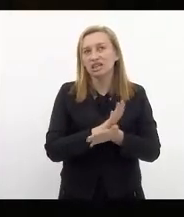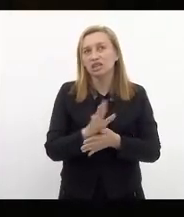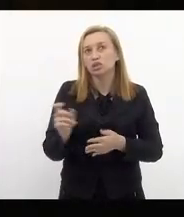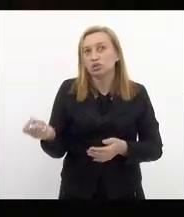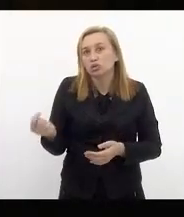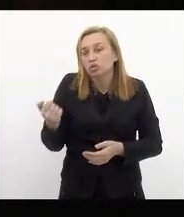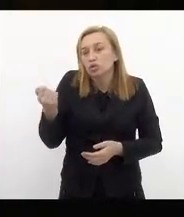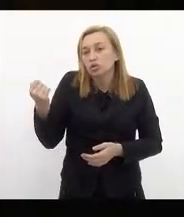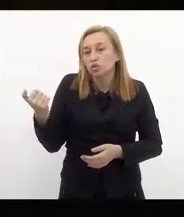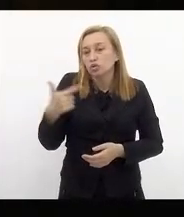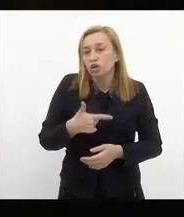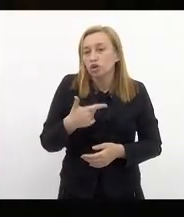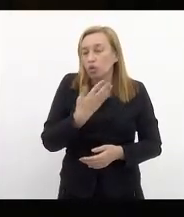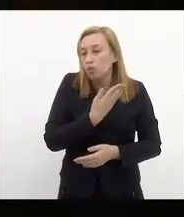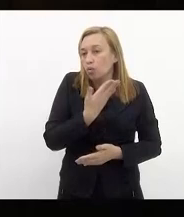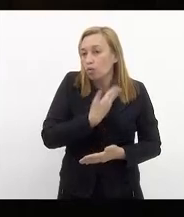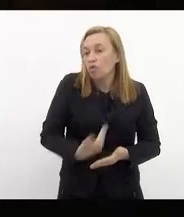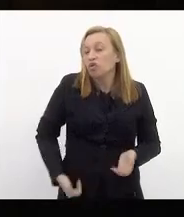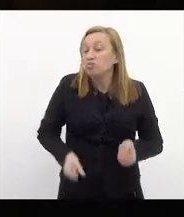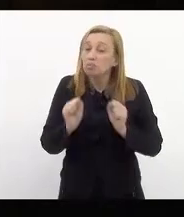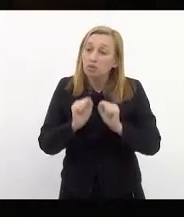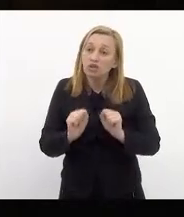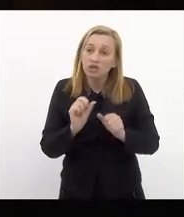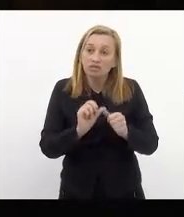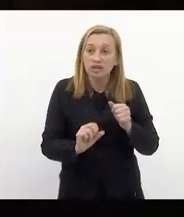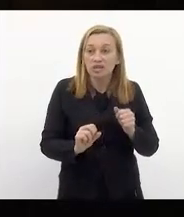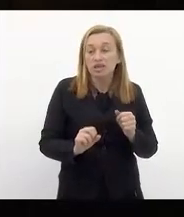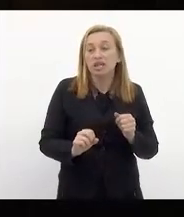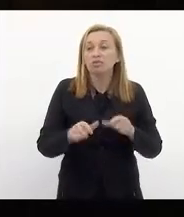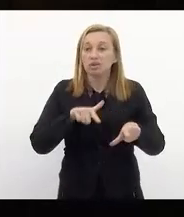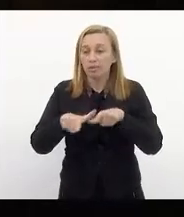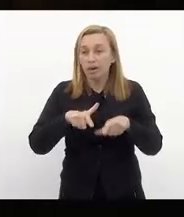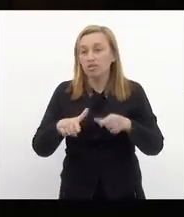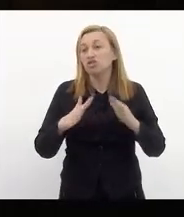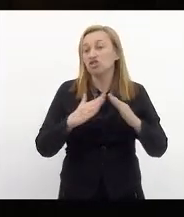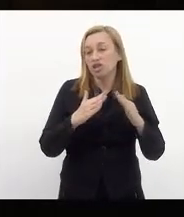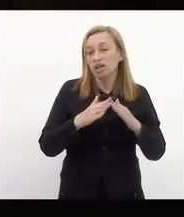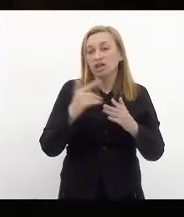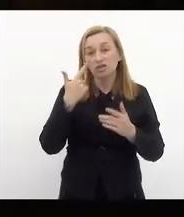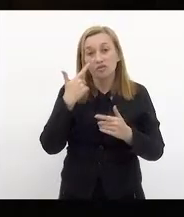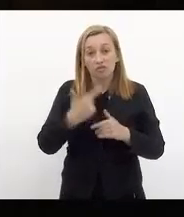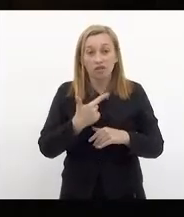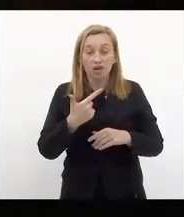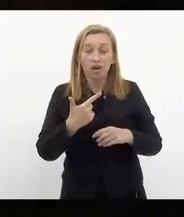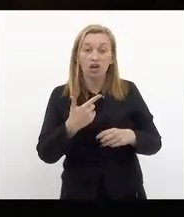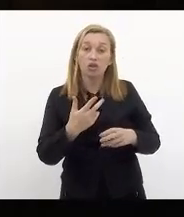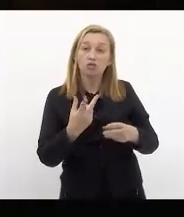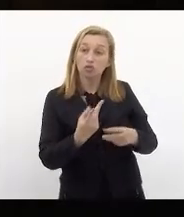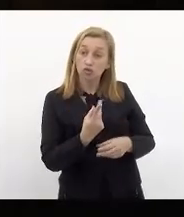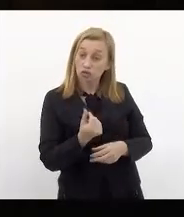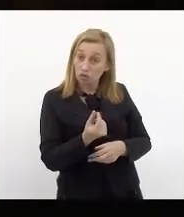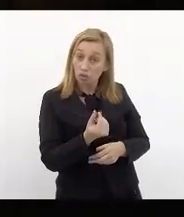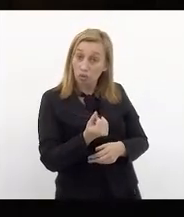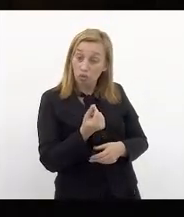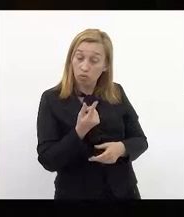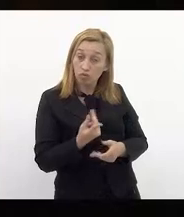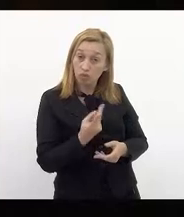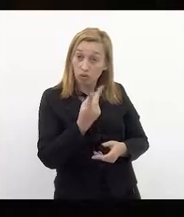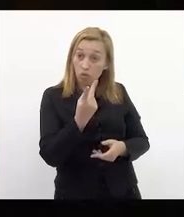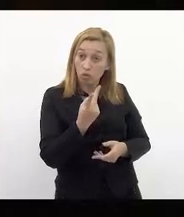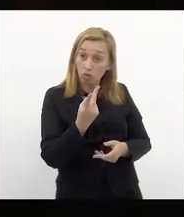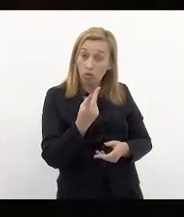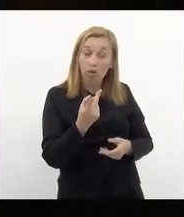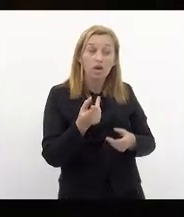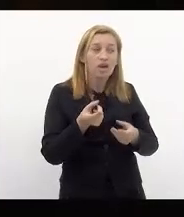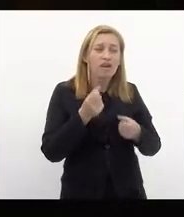que um governo poderia fazer, que é o seu dever de casa. Olhar para suas contas, questionar sobre como